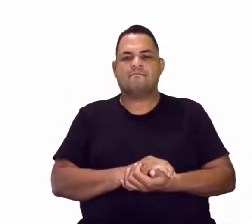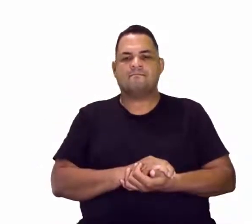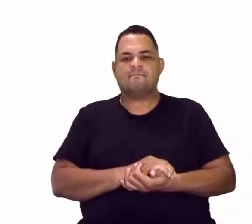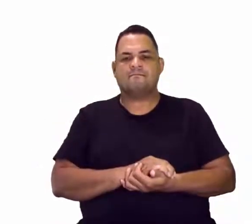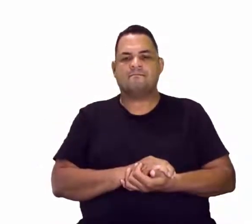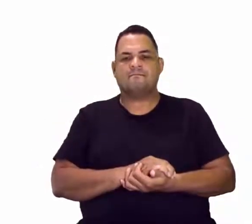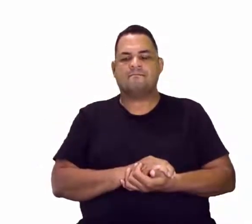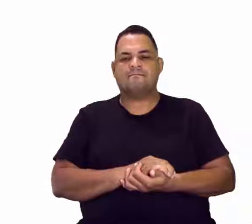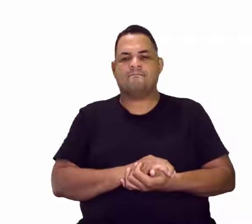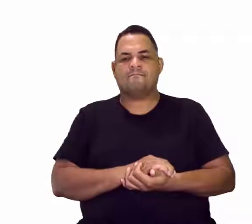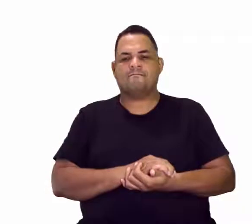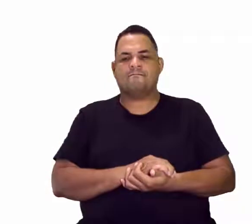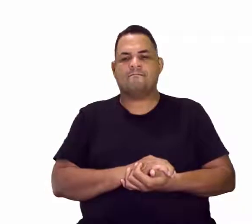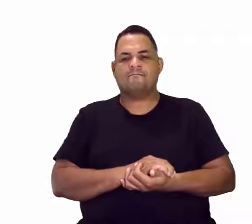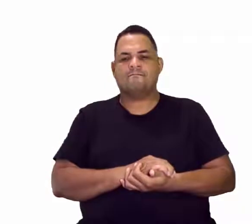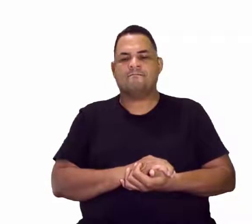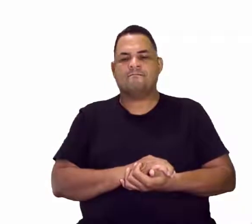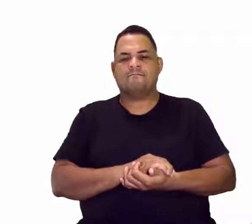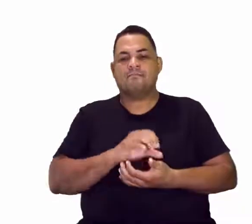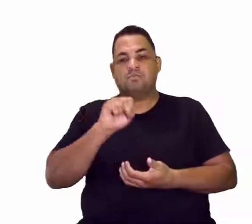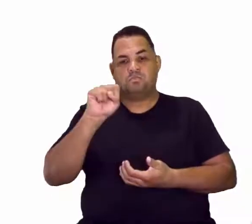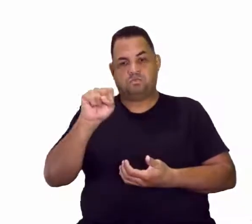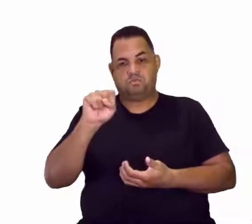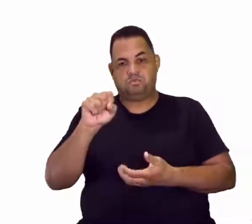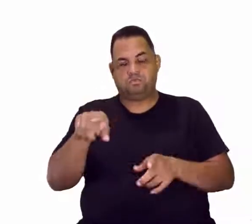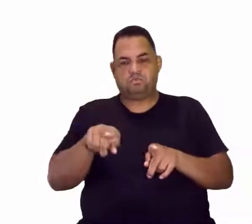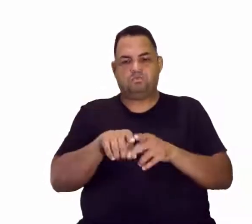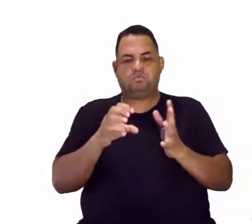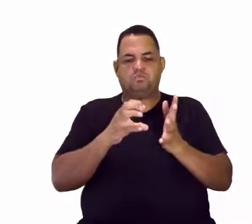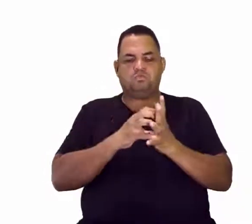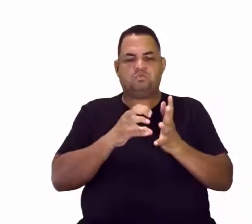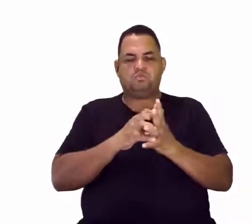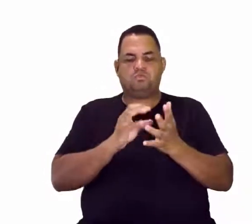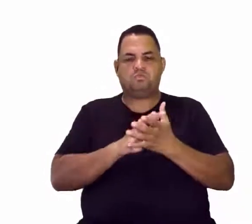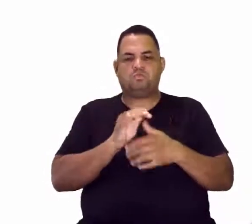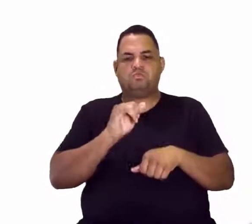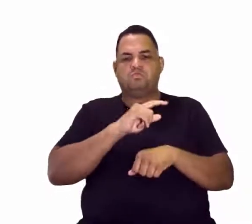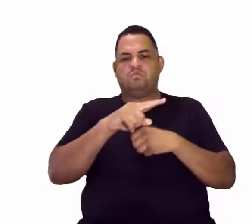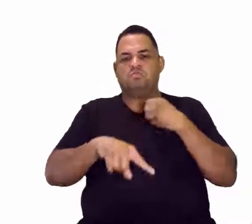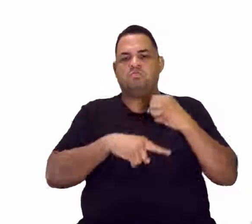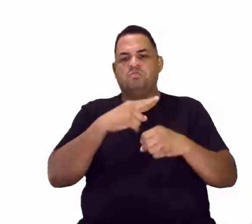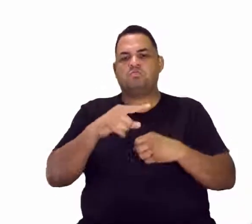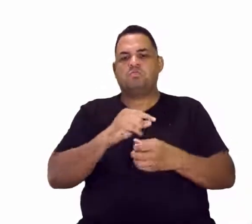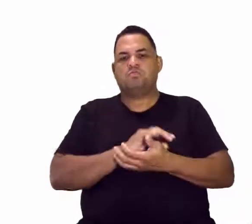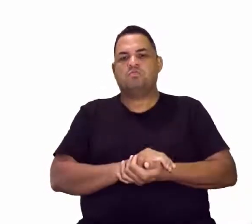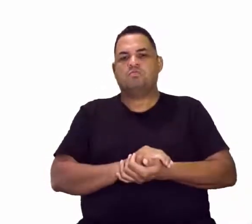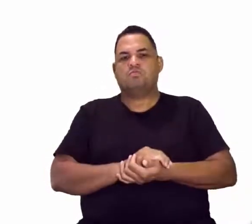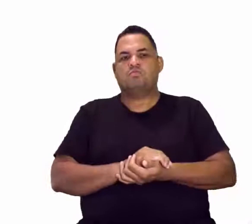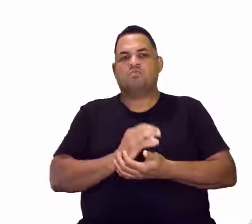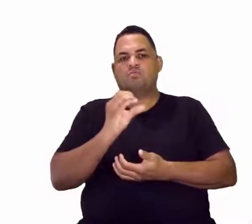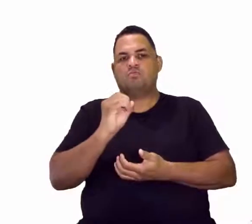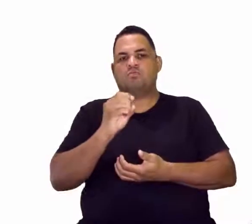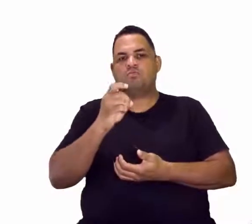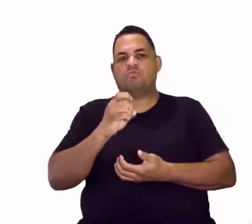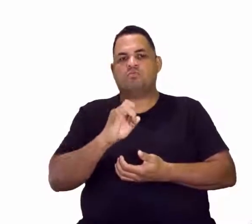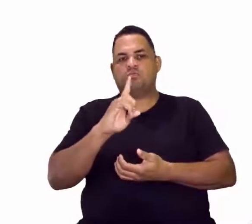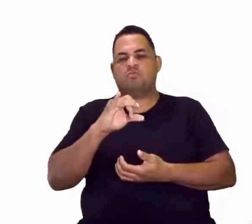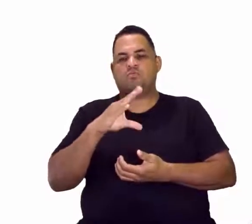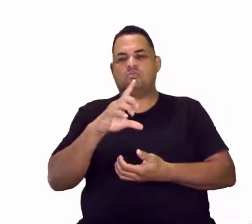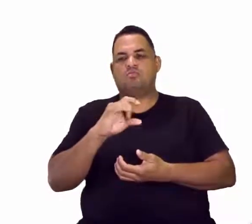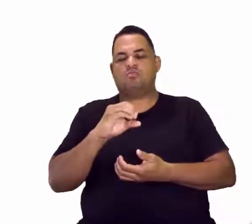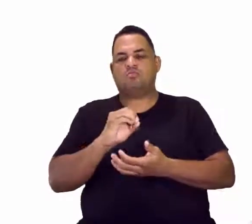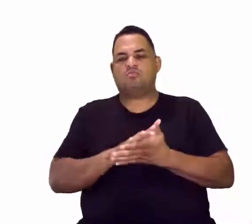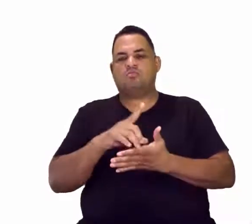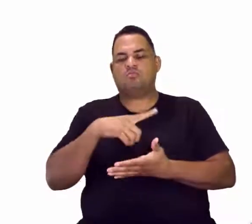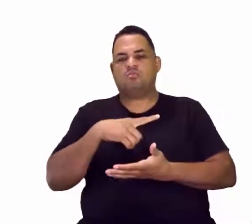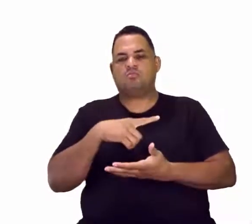um átomo central, que é o enxofre. Então, sempre que for um oxiácido, nós teremos a presença de um